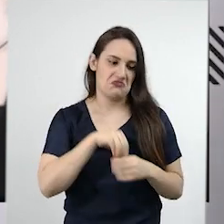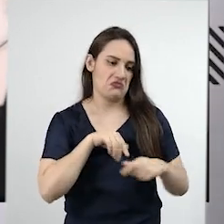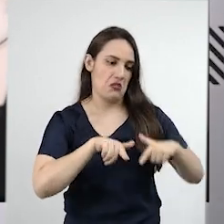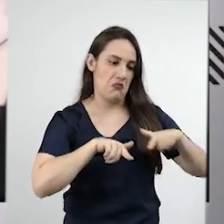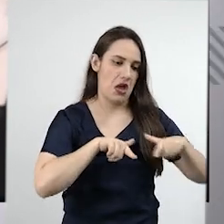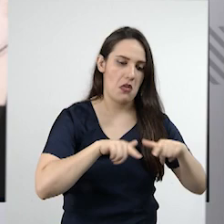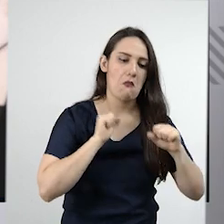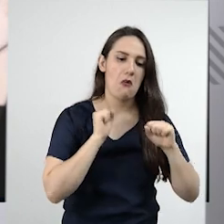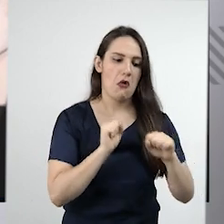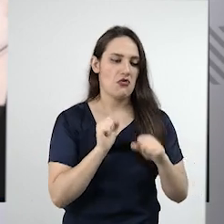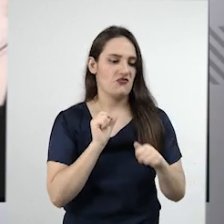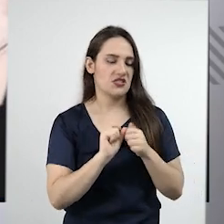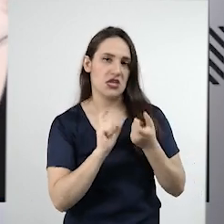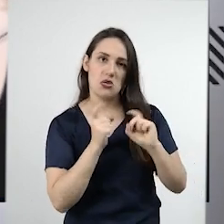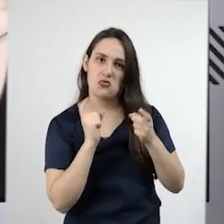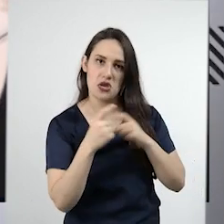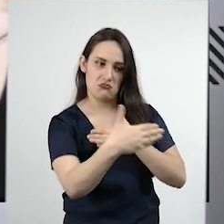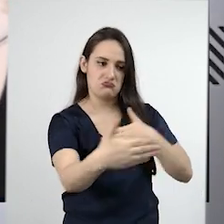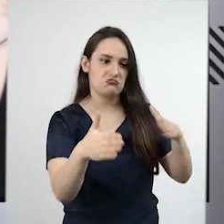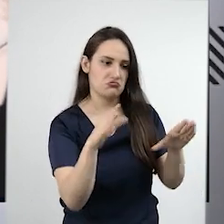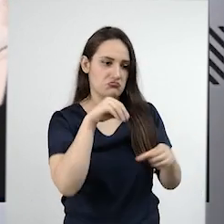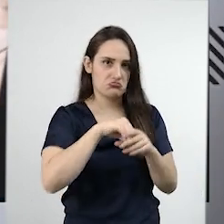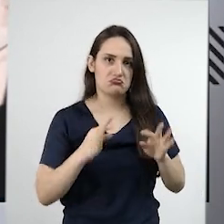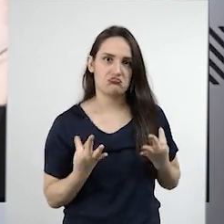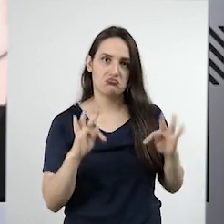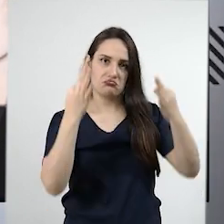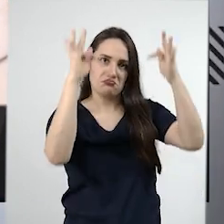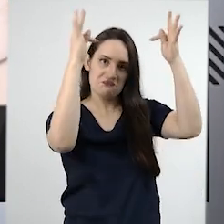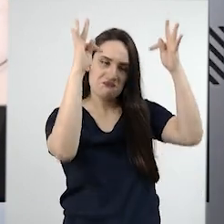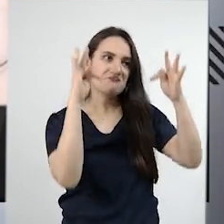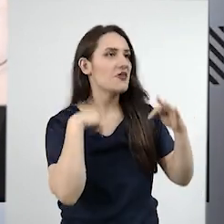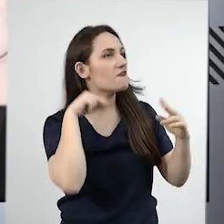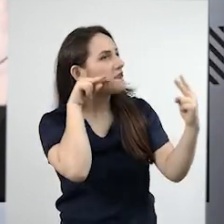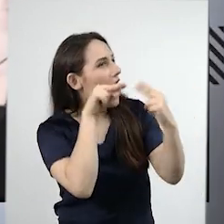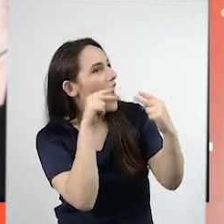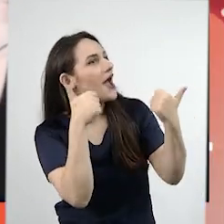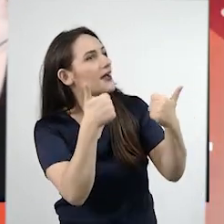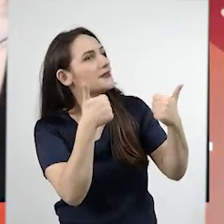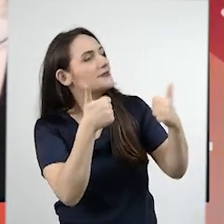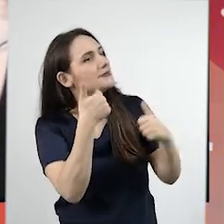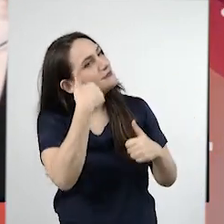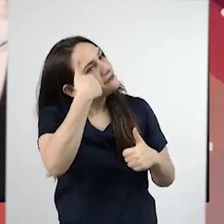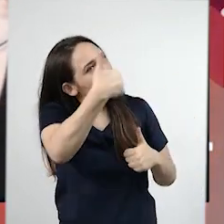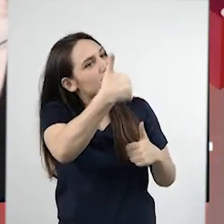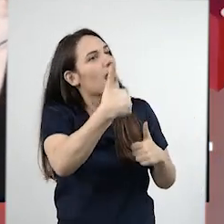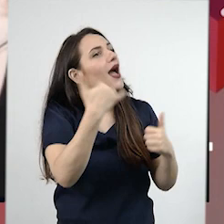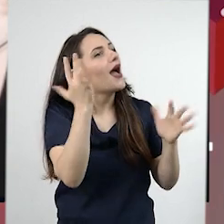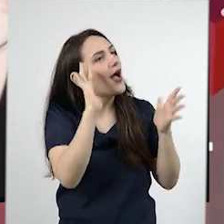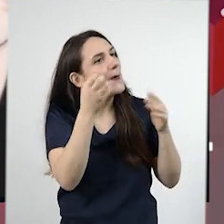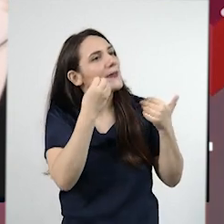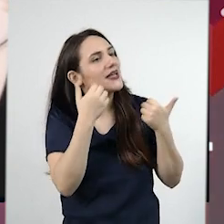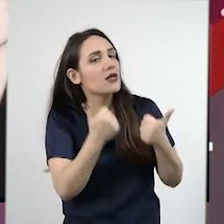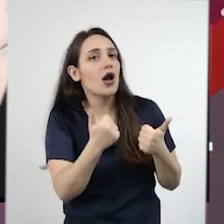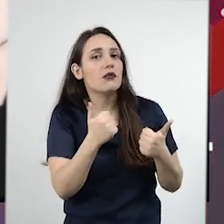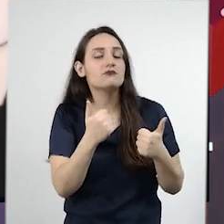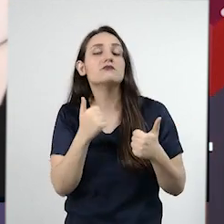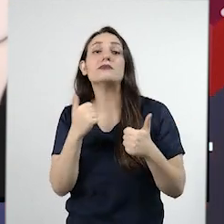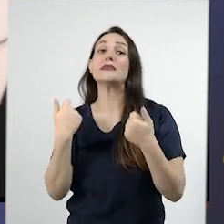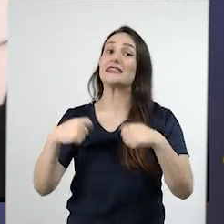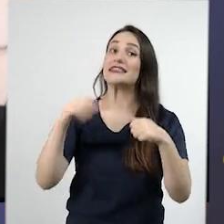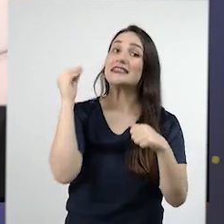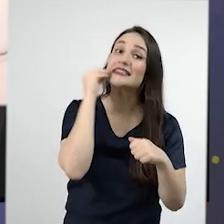trabalho, realizar reuniões para poder matar a saudade de ver o outro, né? Então, a gente